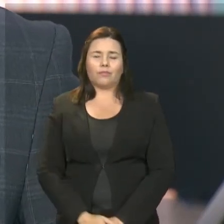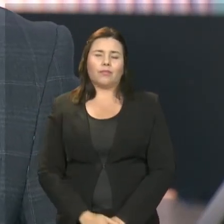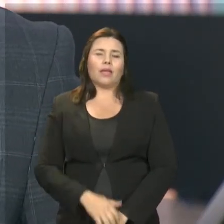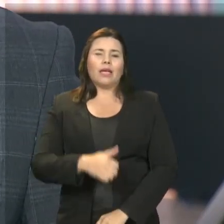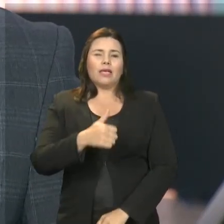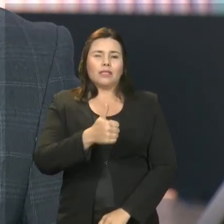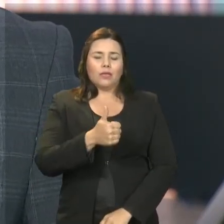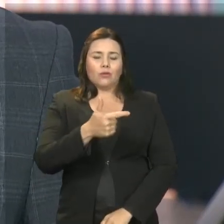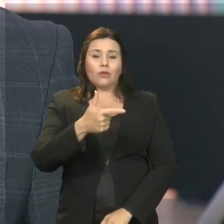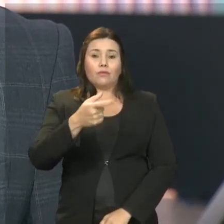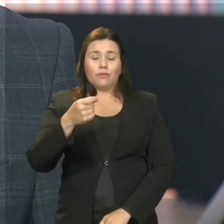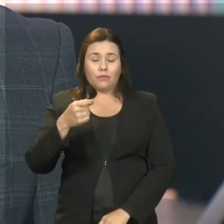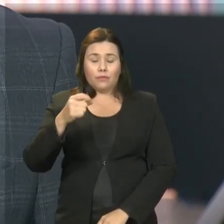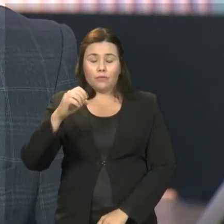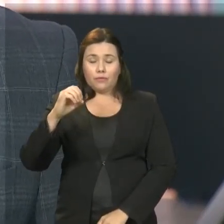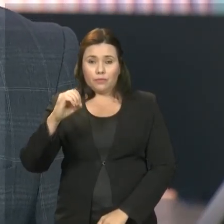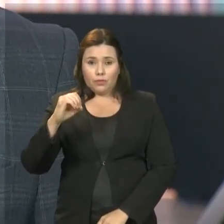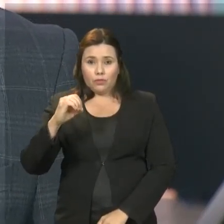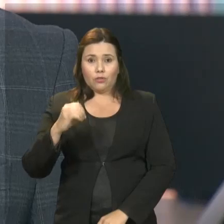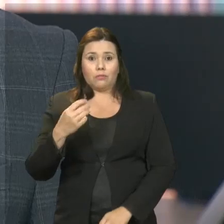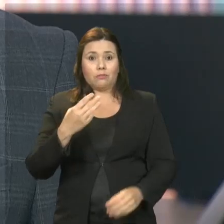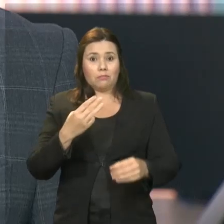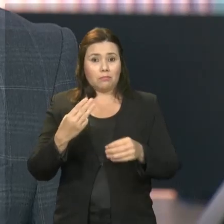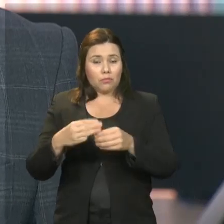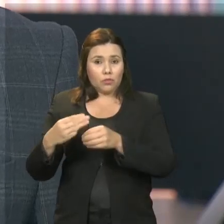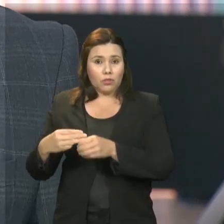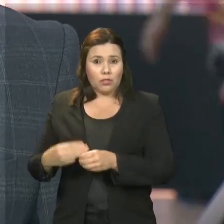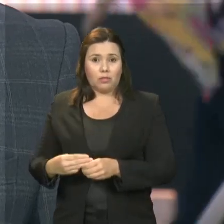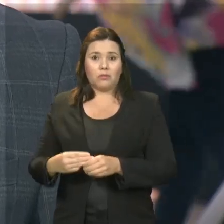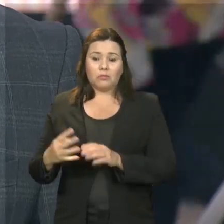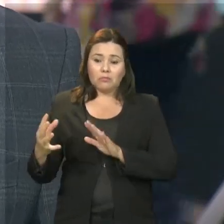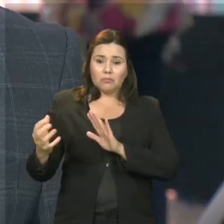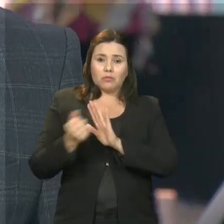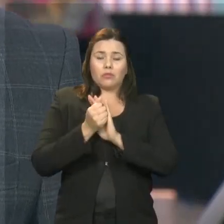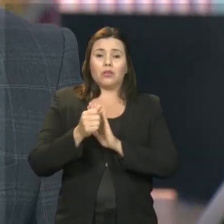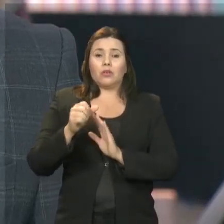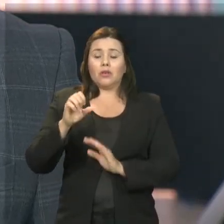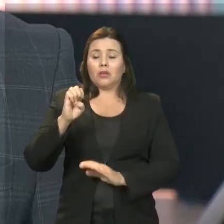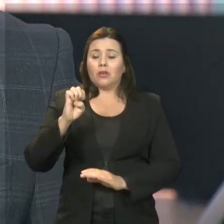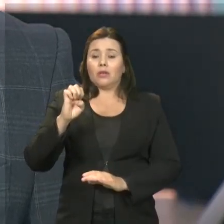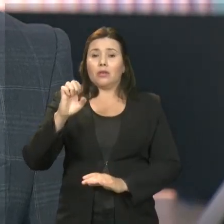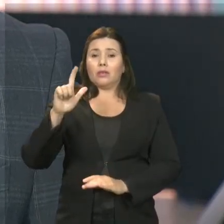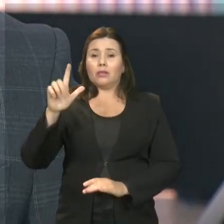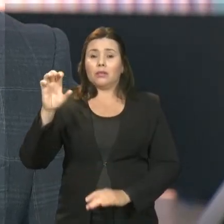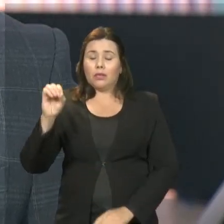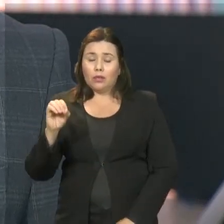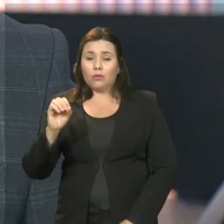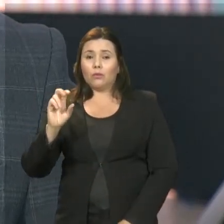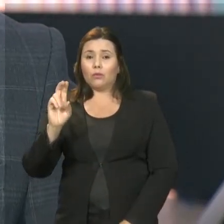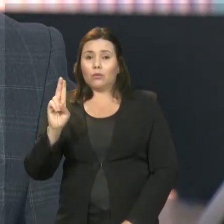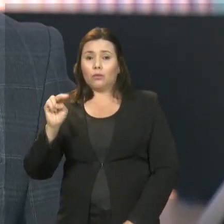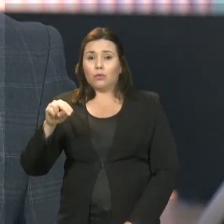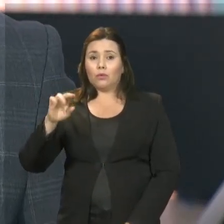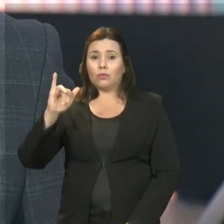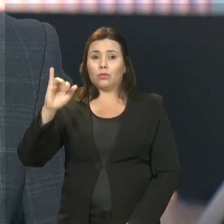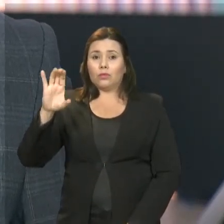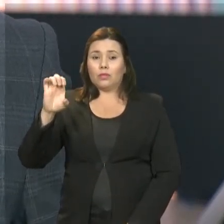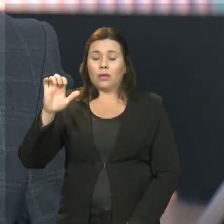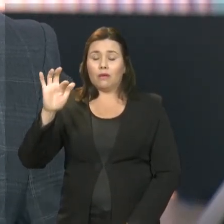129 municípios foram reconhecidos com o selo Unicef. A relação completa você pode conferir no site